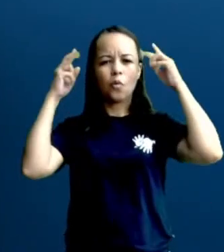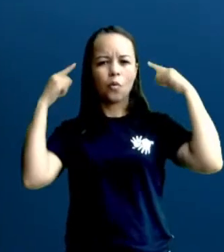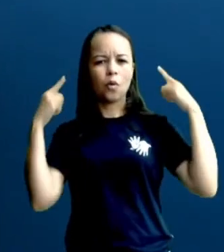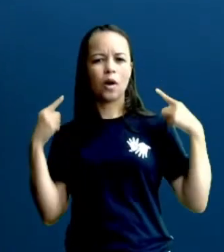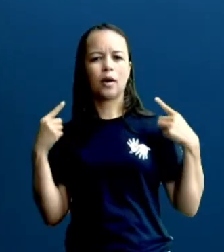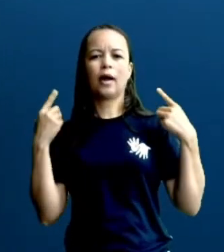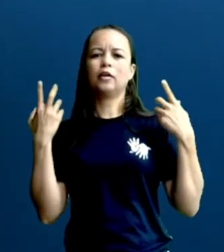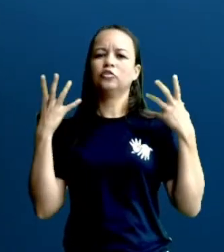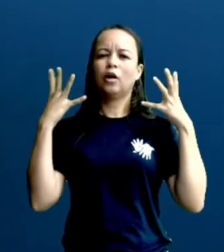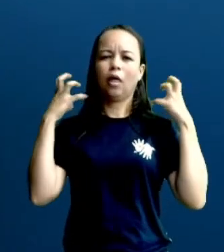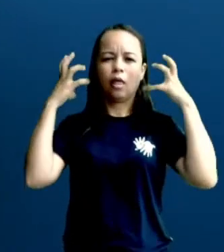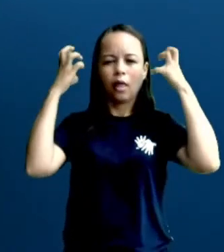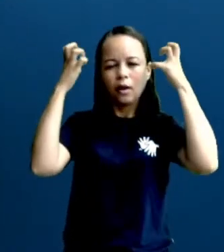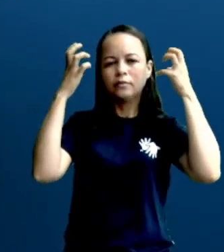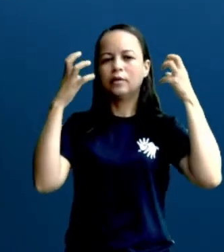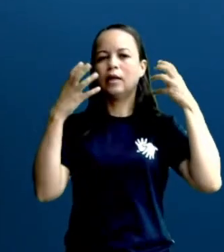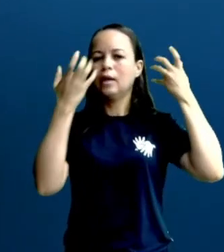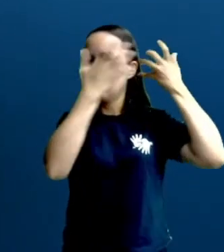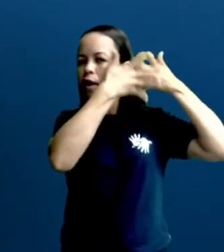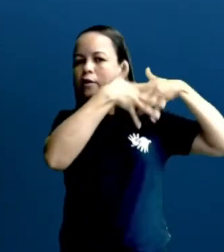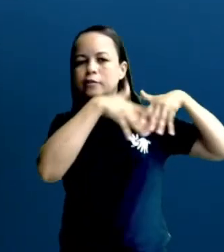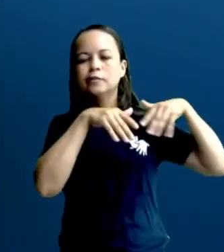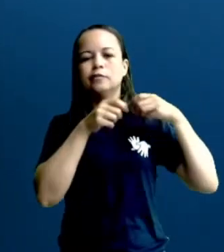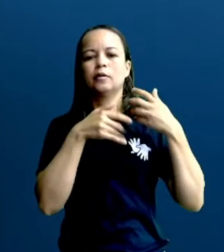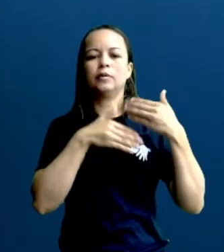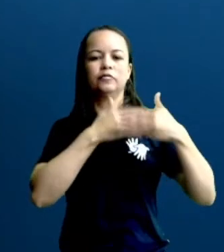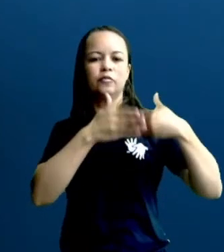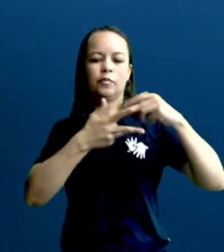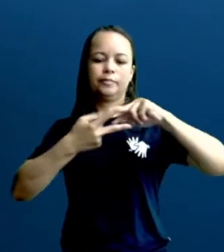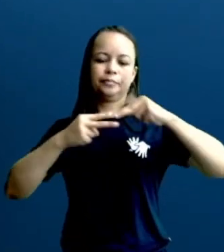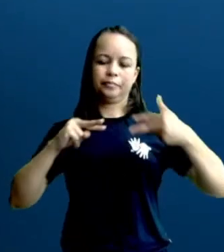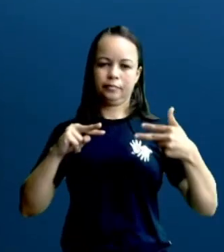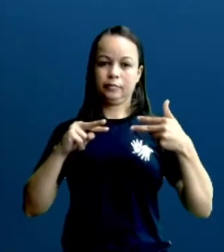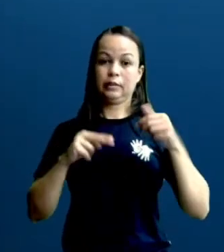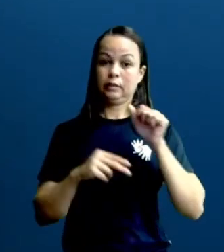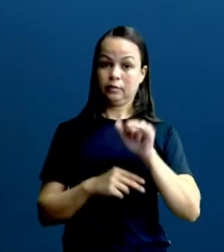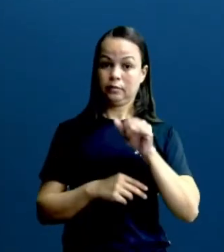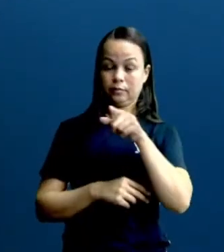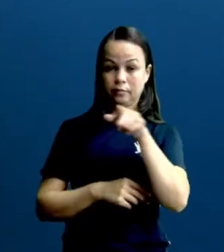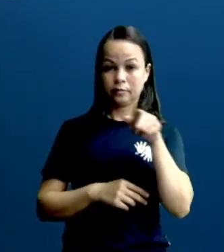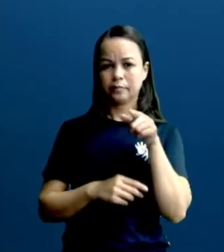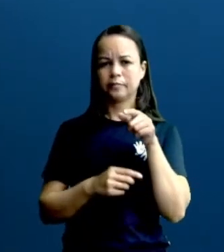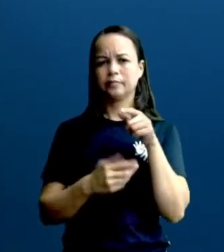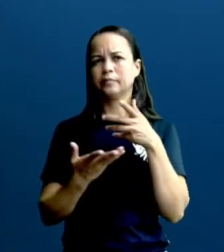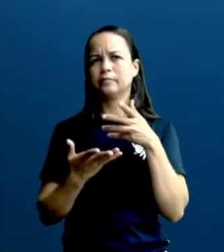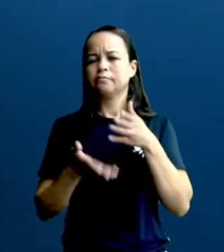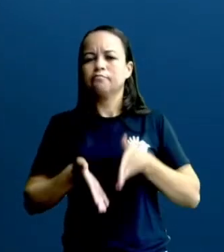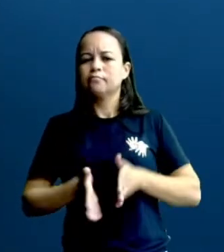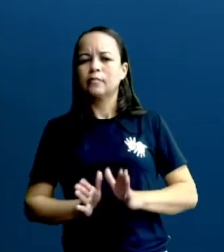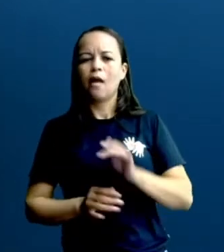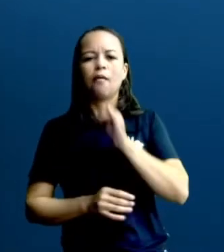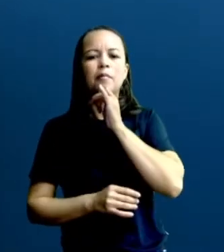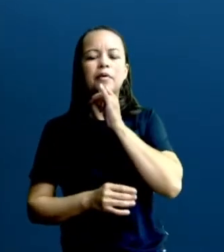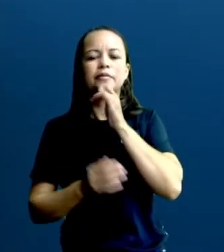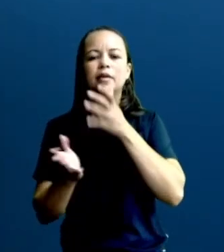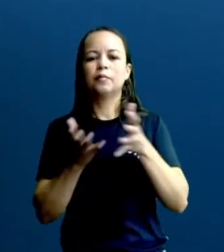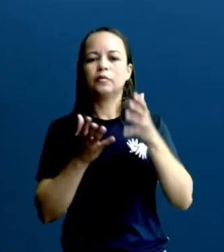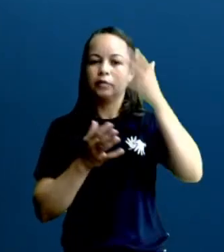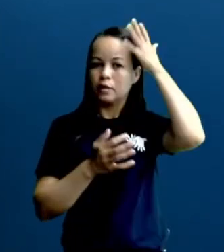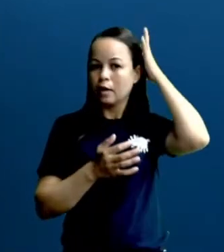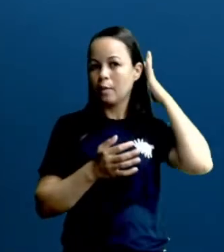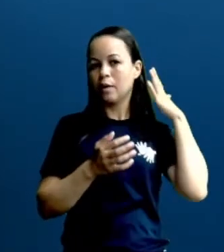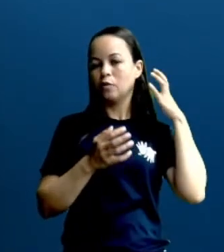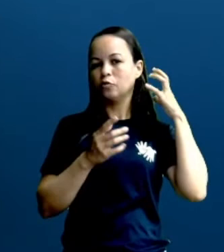ou claro, a partir da sua informação genética. Se você nasceu, por exemplo, de cabelos pretos